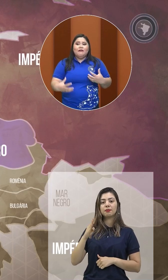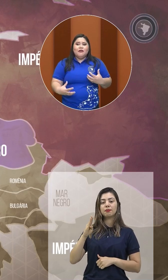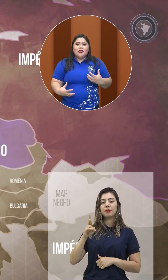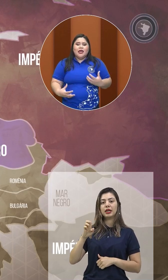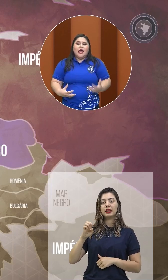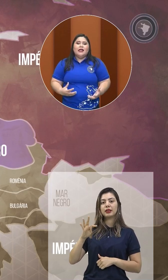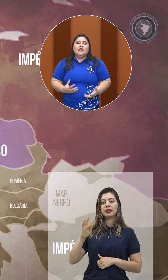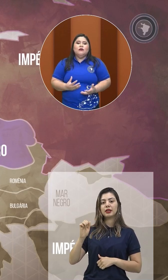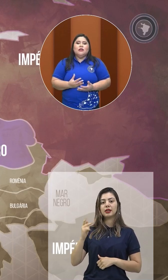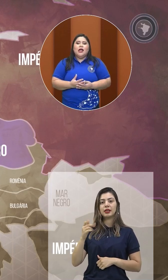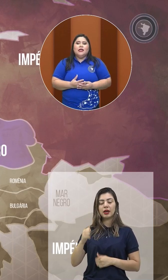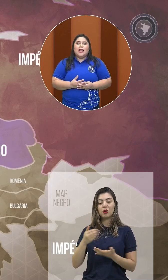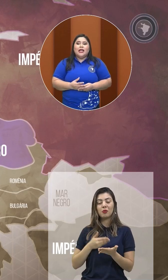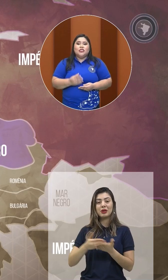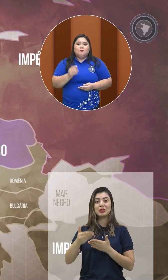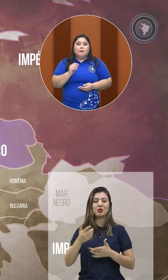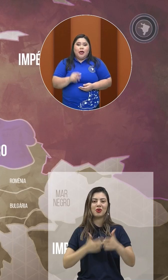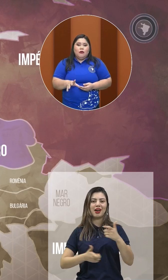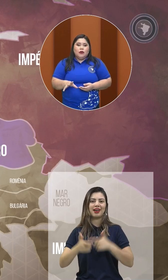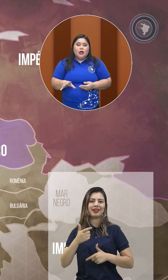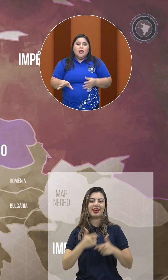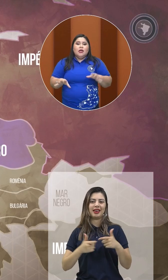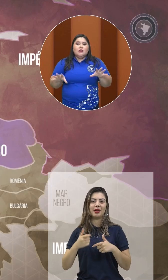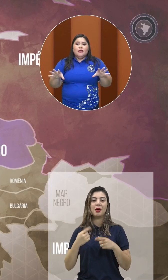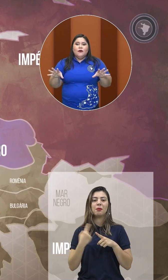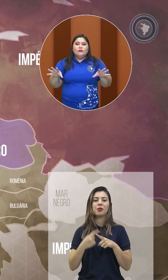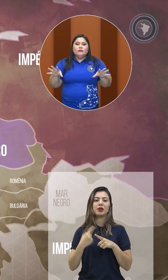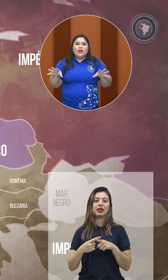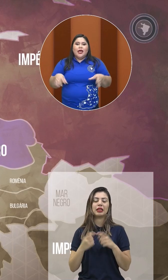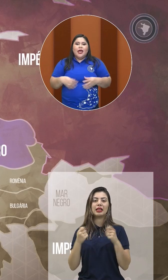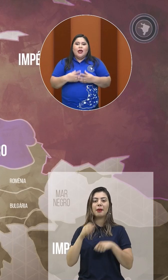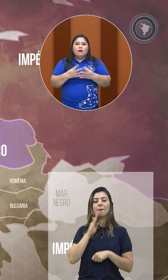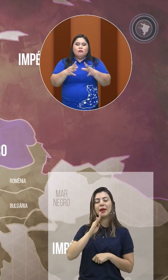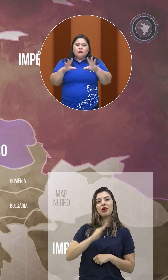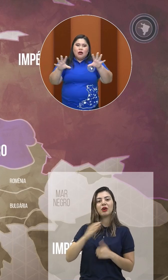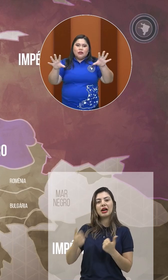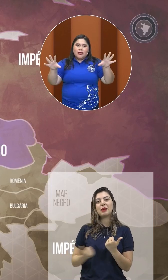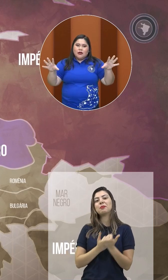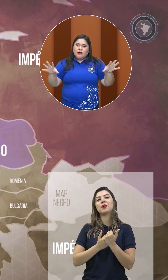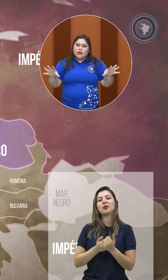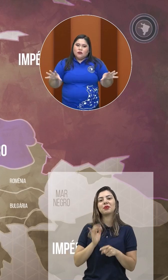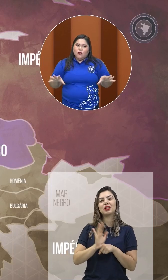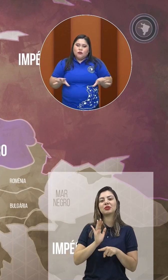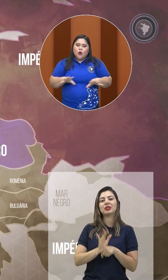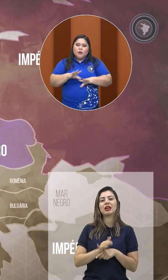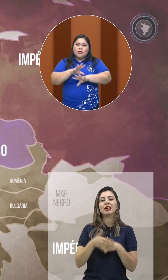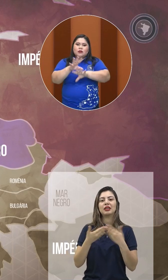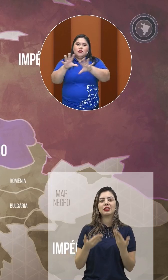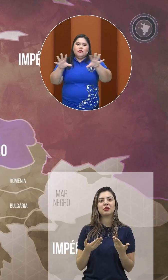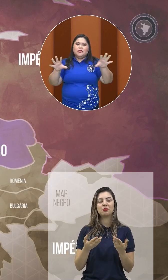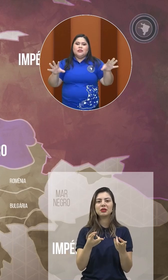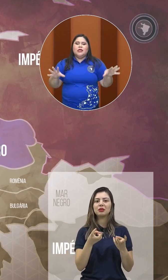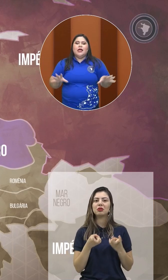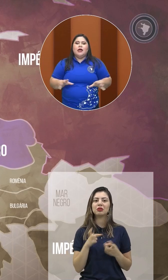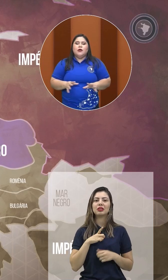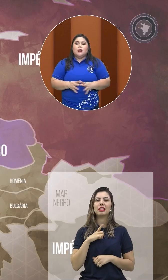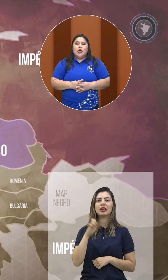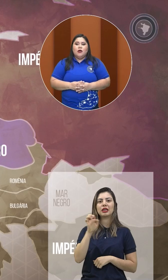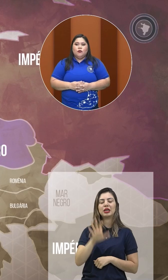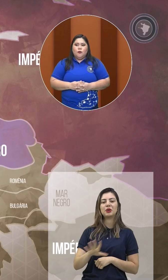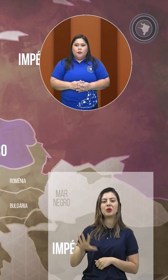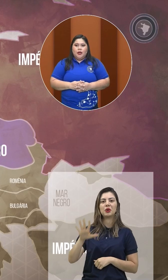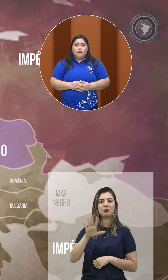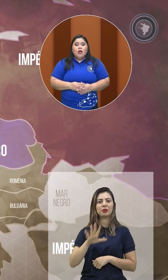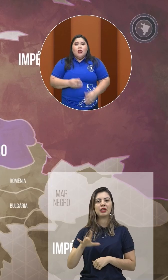para defender a neutralidade belga. Então, né, é o caldeirão ali dominando então esse cenário